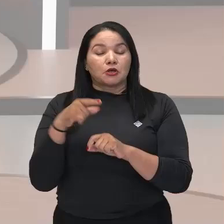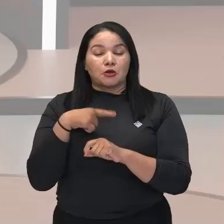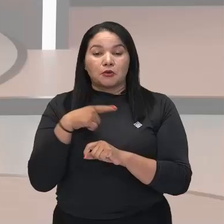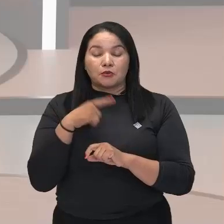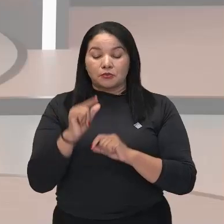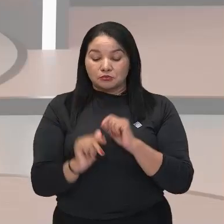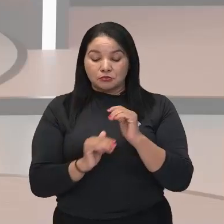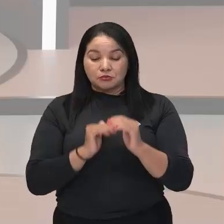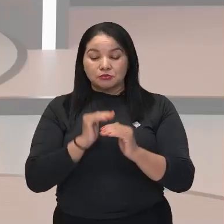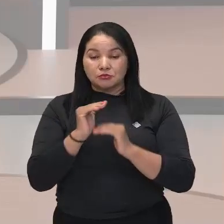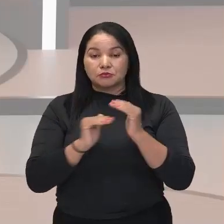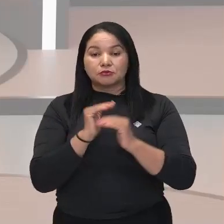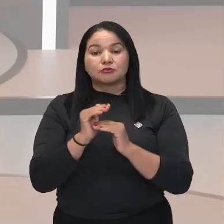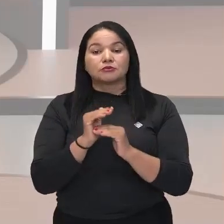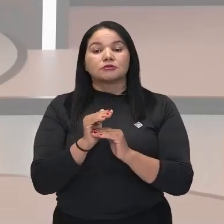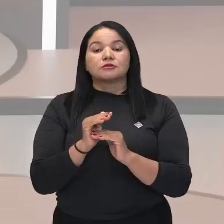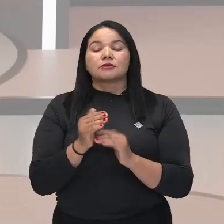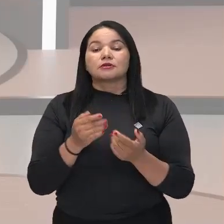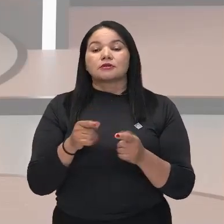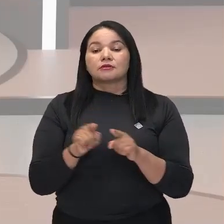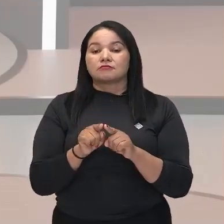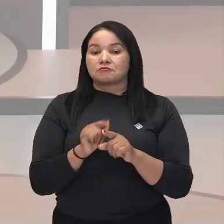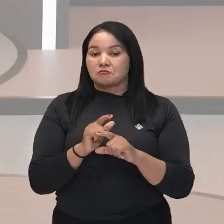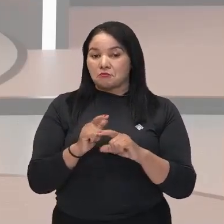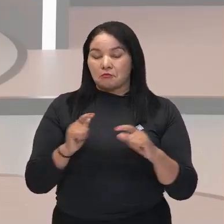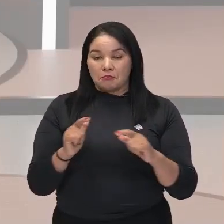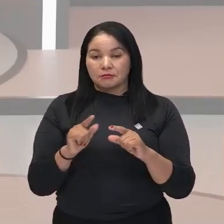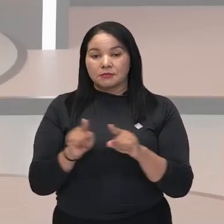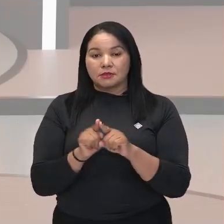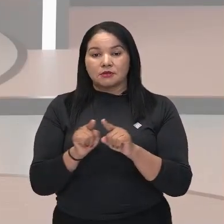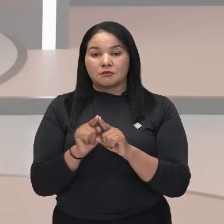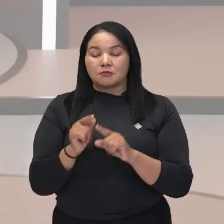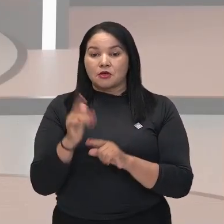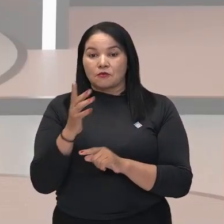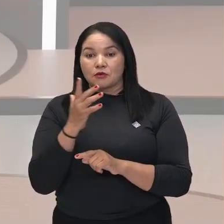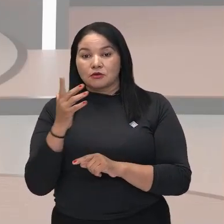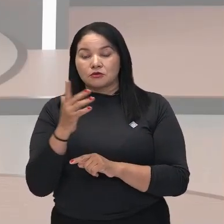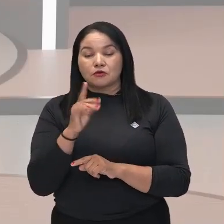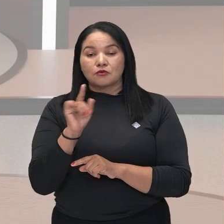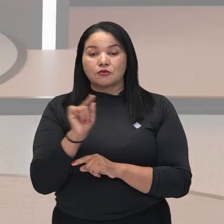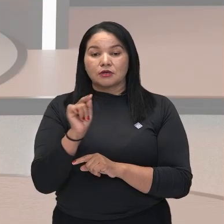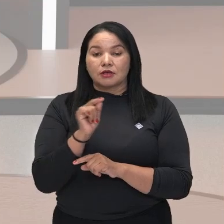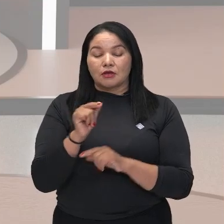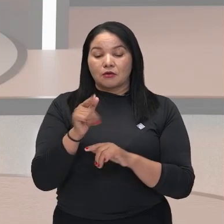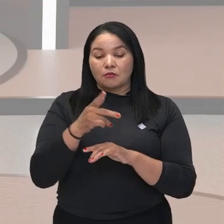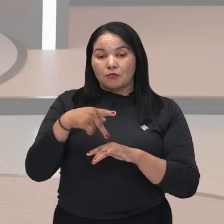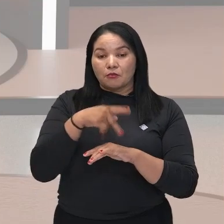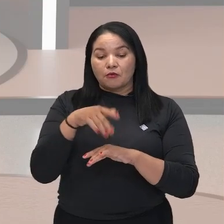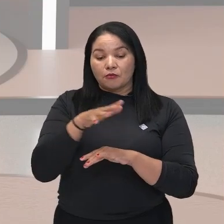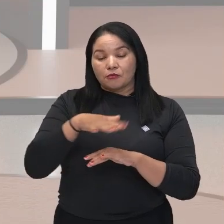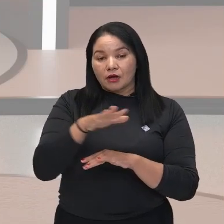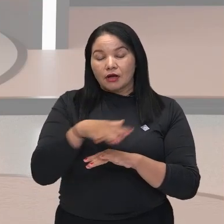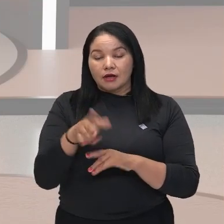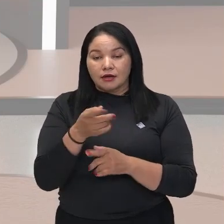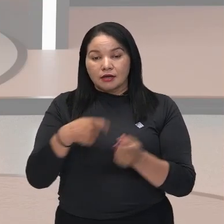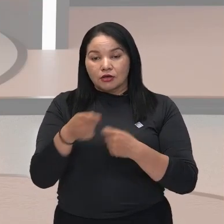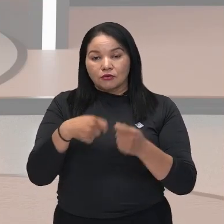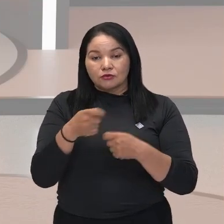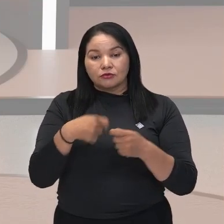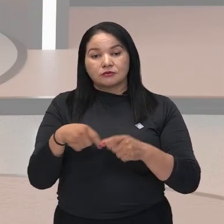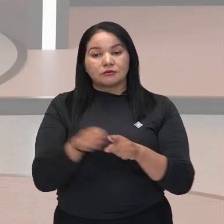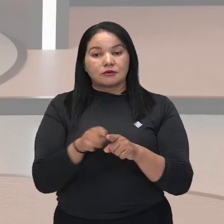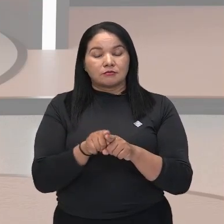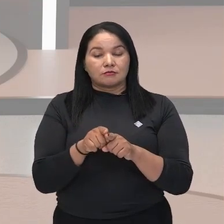desenvolvendo muito e também vai estar chamando a atenção por conta das partes econômica e